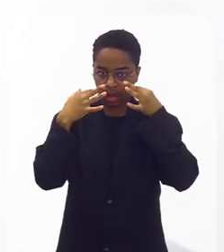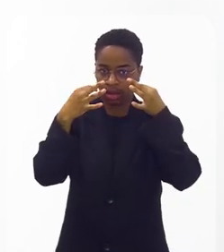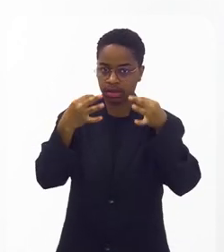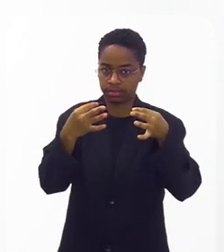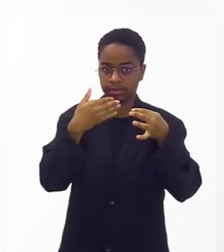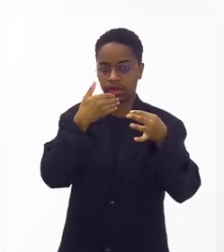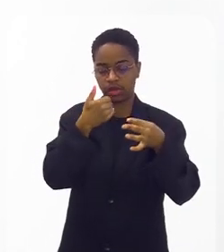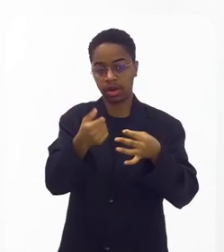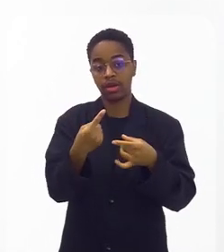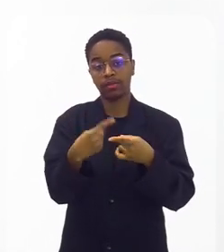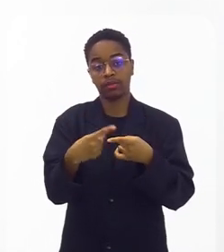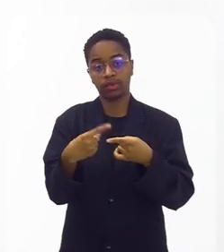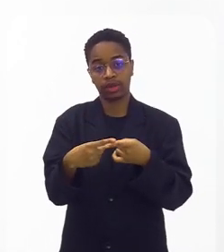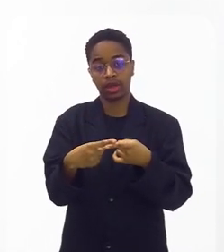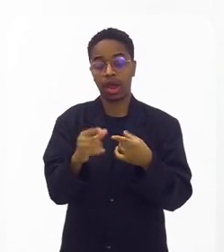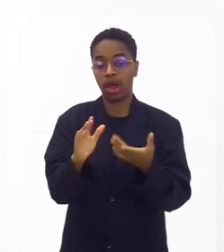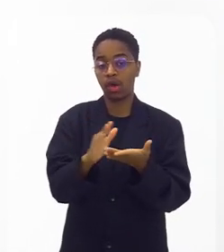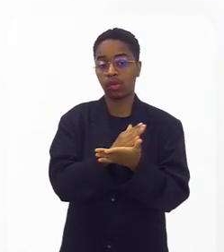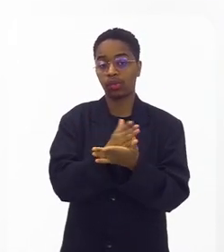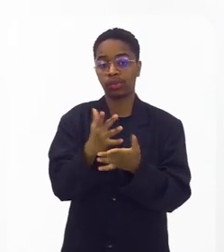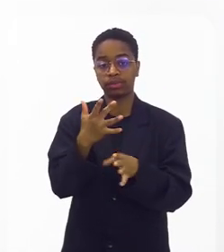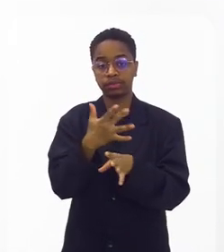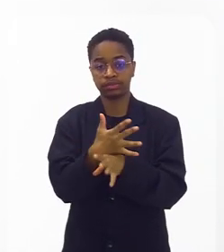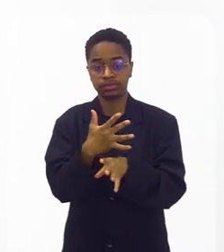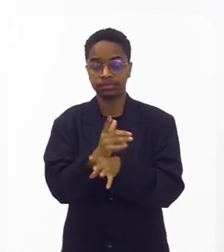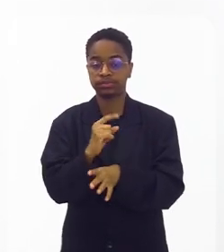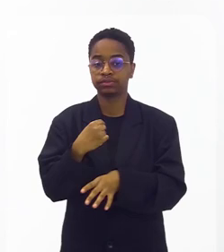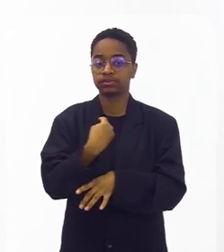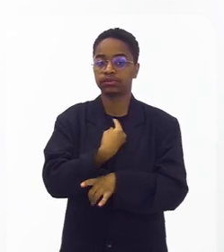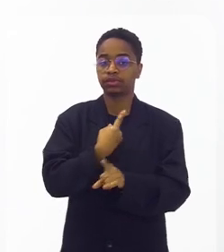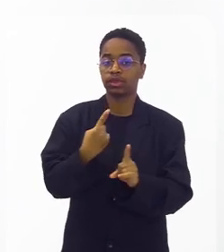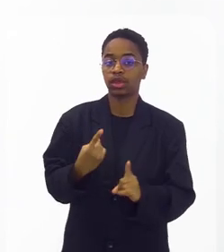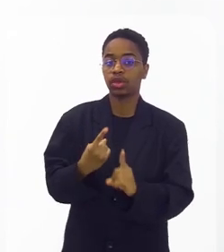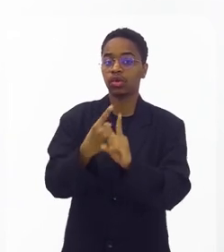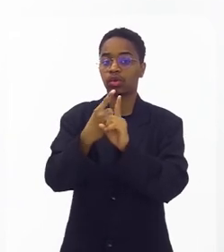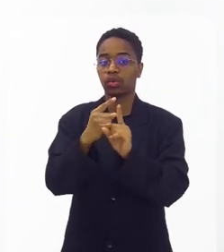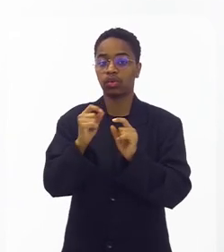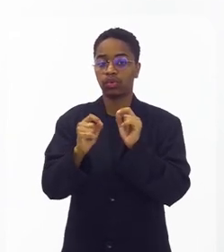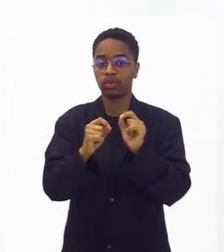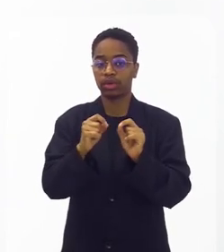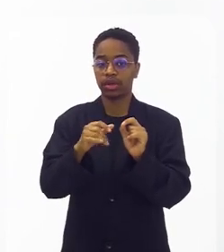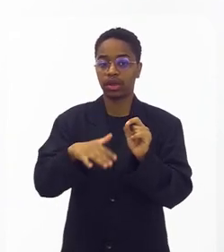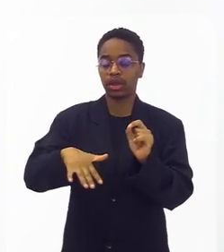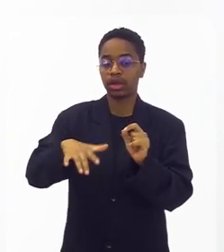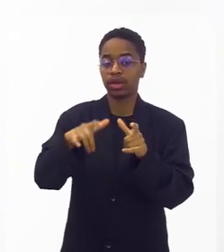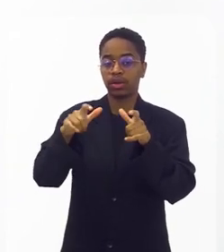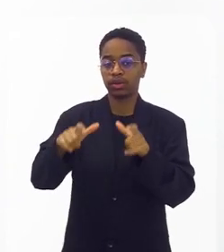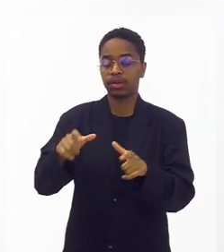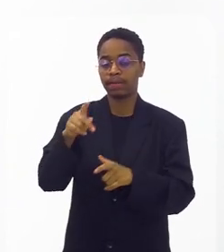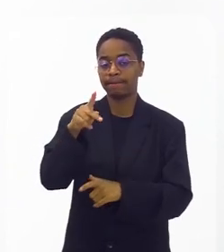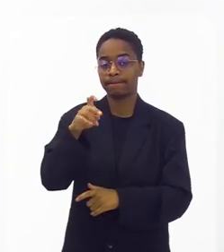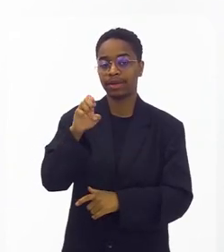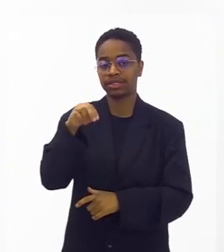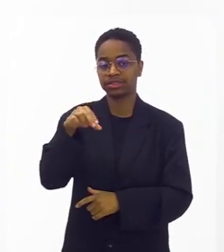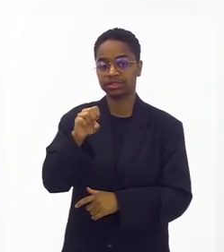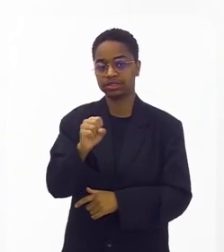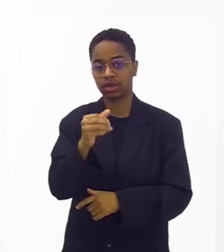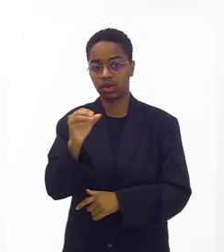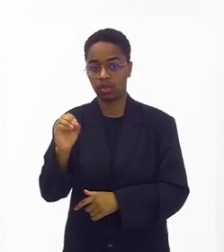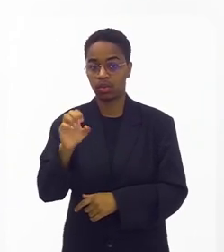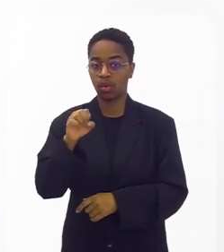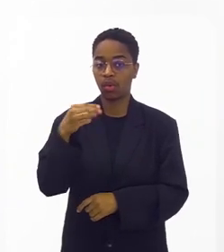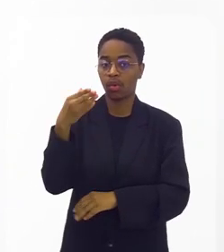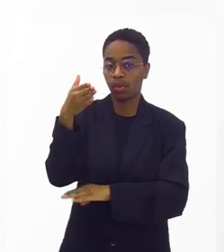gente encontra em algumas, em alguns municípios, por exemplo, a rede de pensão, de hotéis, que